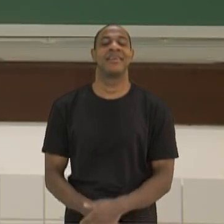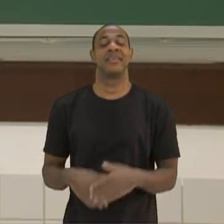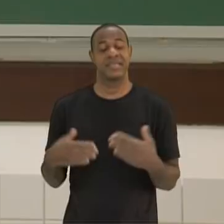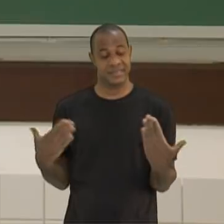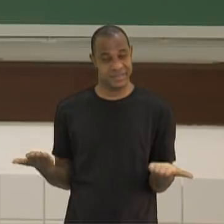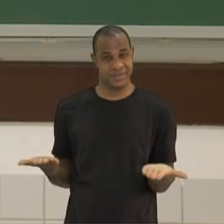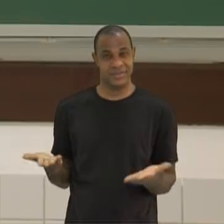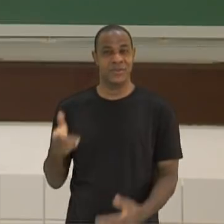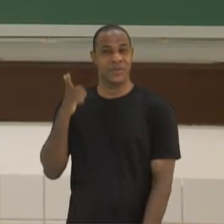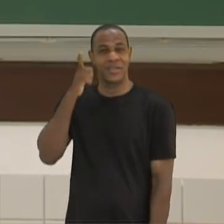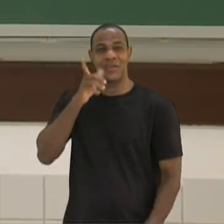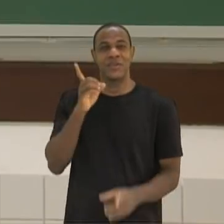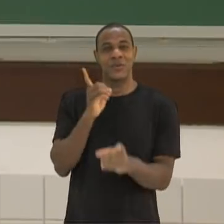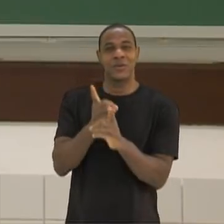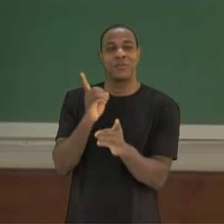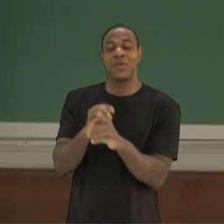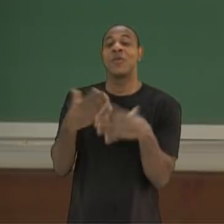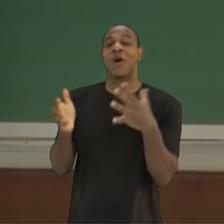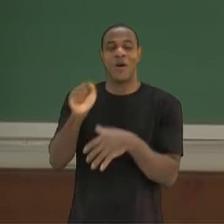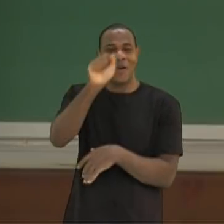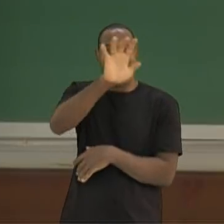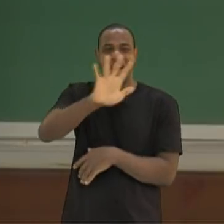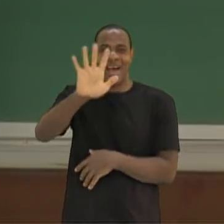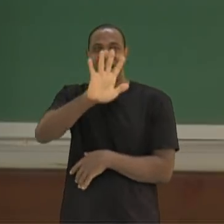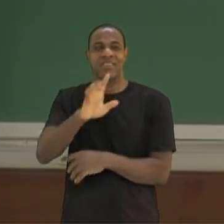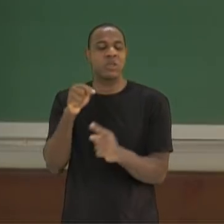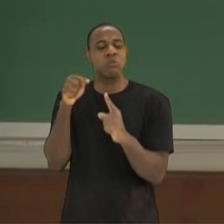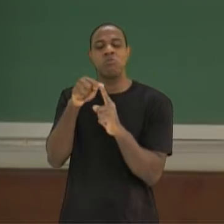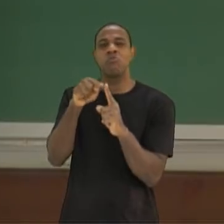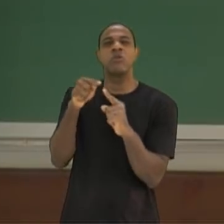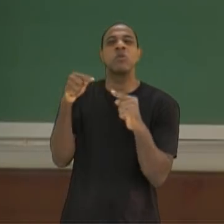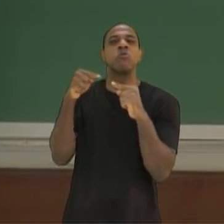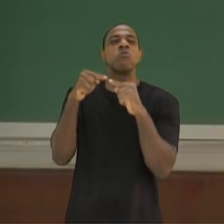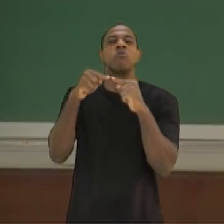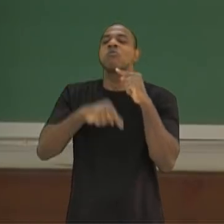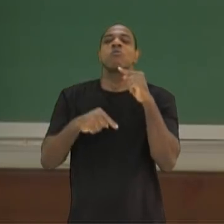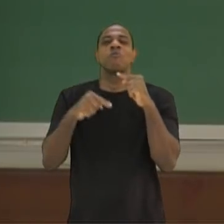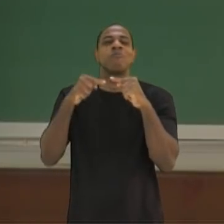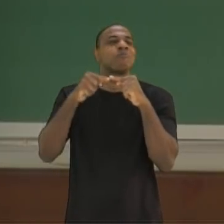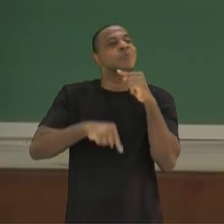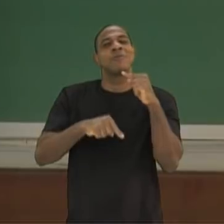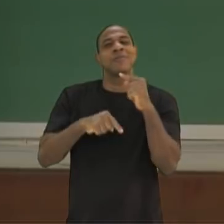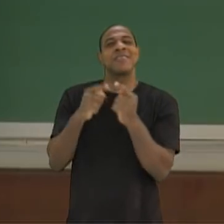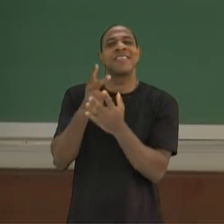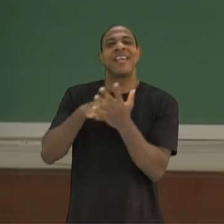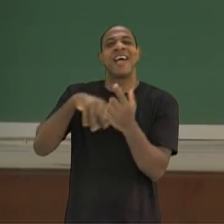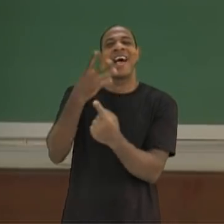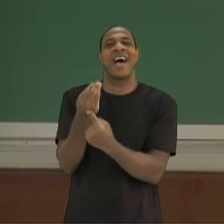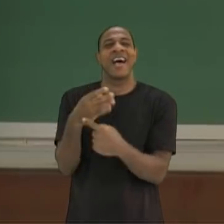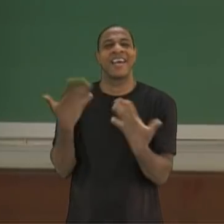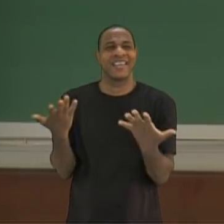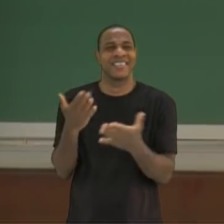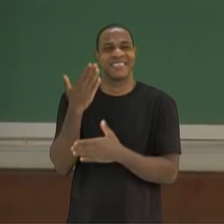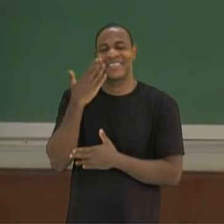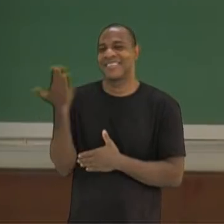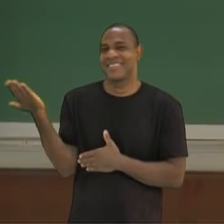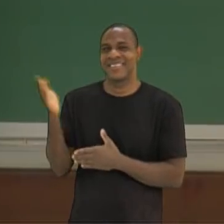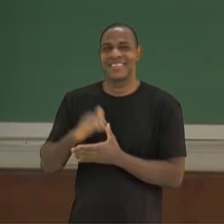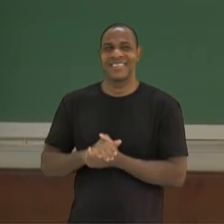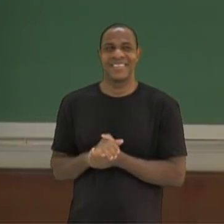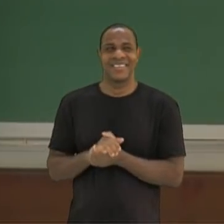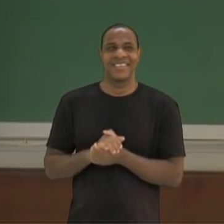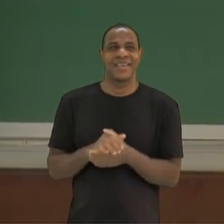aí, você conseguiu descobrir o que não é um tipo de arte? Então, tudo que está relacionado à pintura, à tinta, à